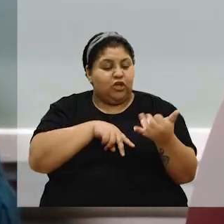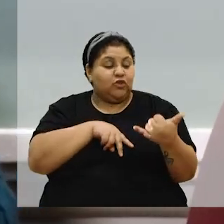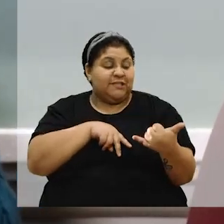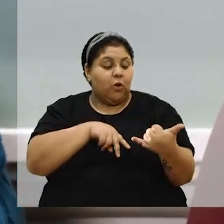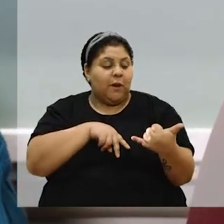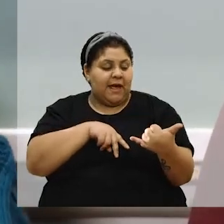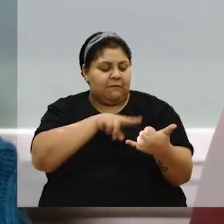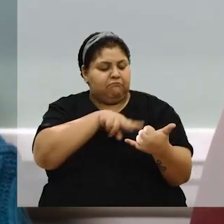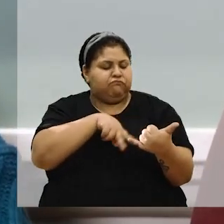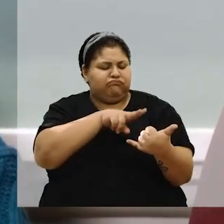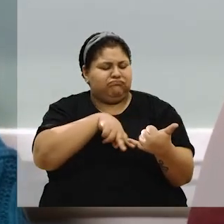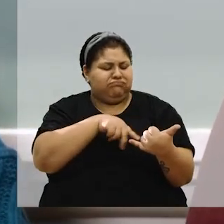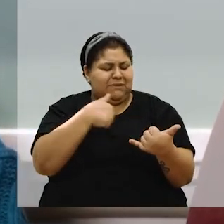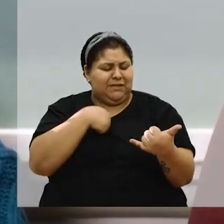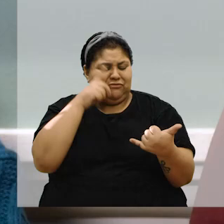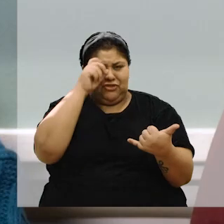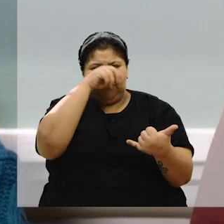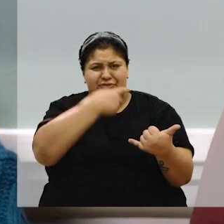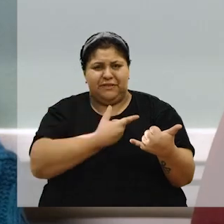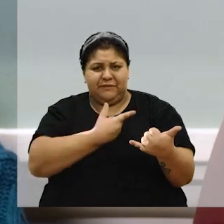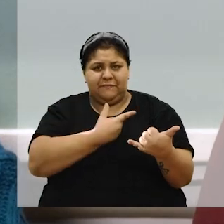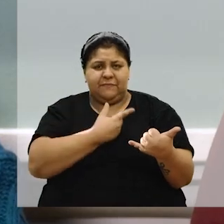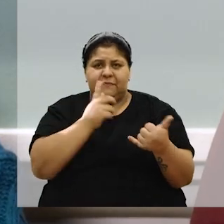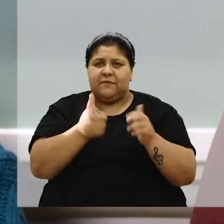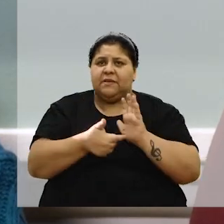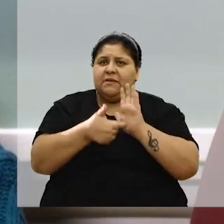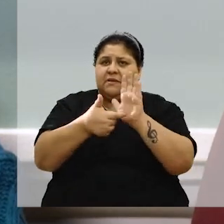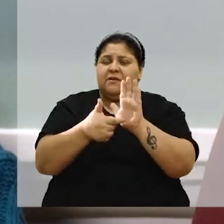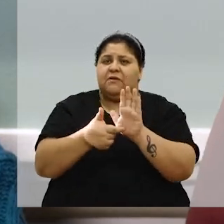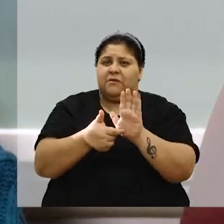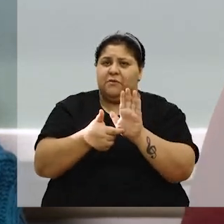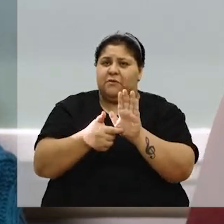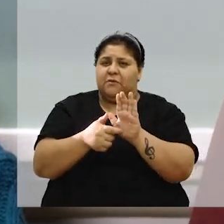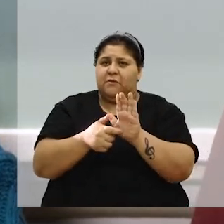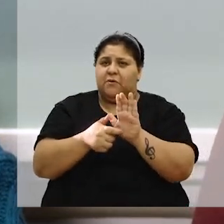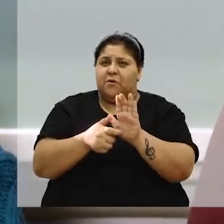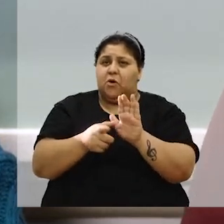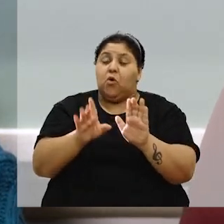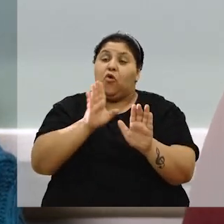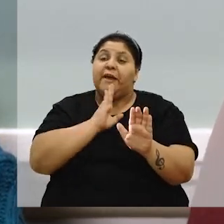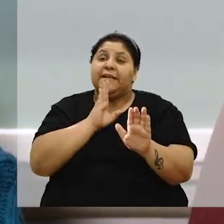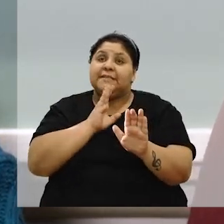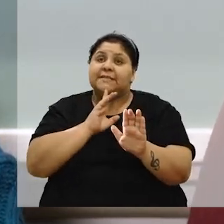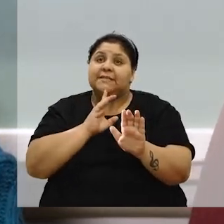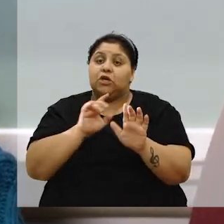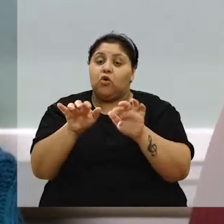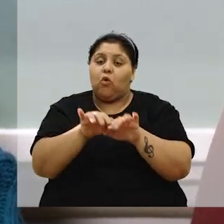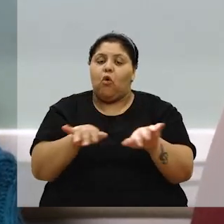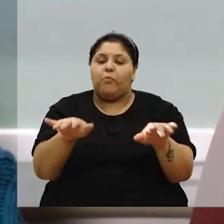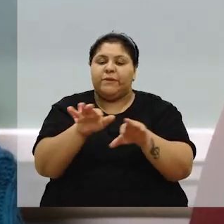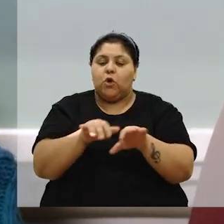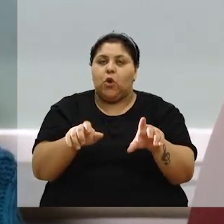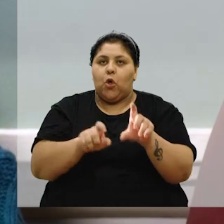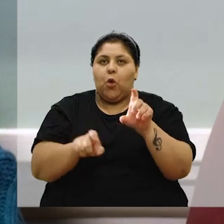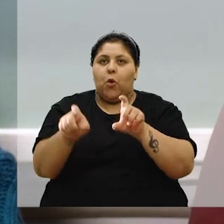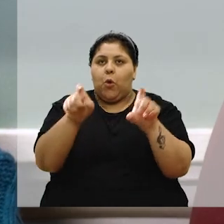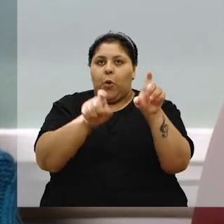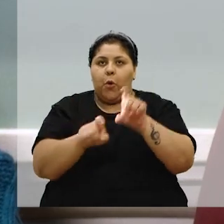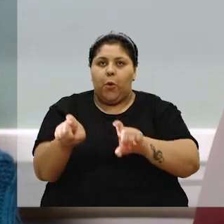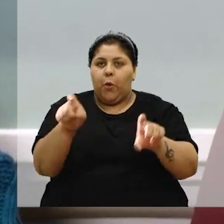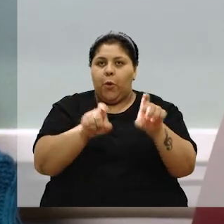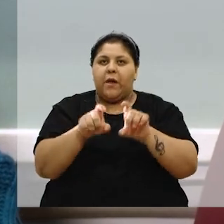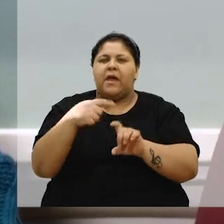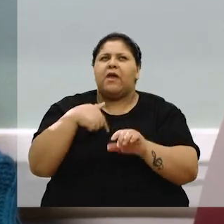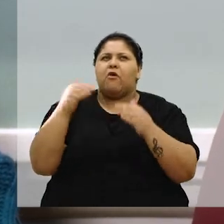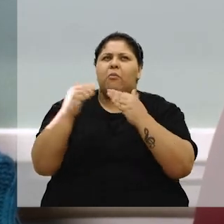muita dificuldade em ler na tela. Quando eu fui apresentado ao computador, em razão do meu emprego no Banco do Brasil,